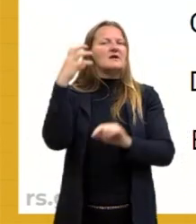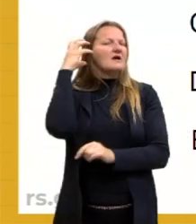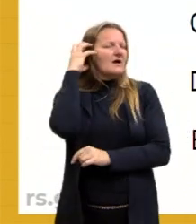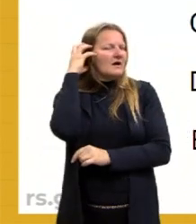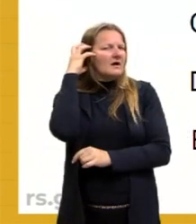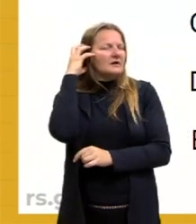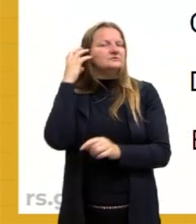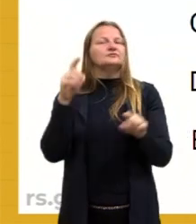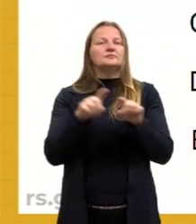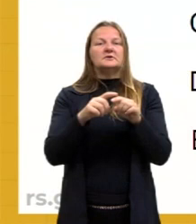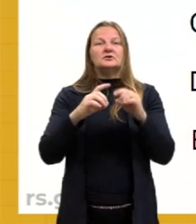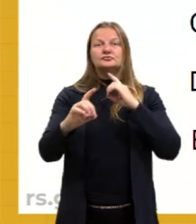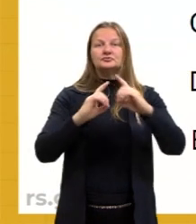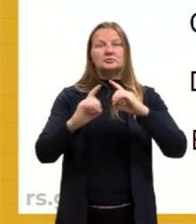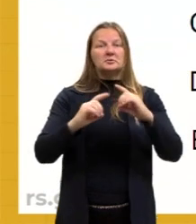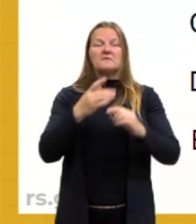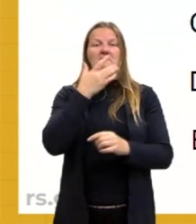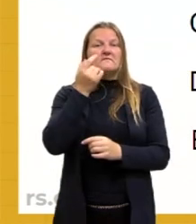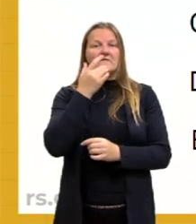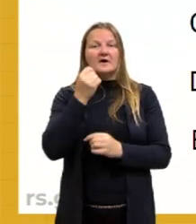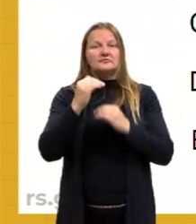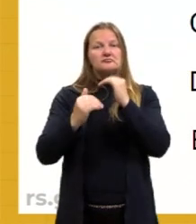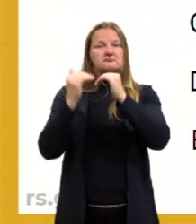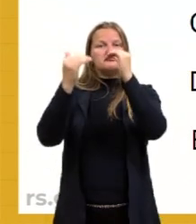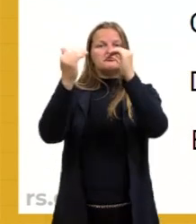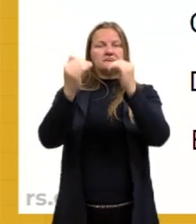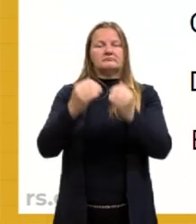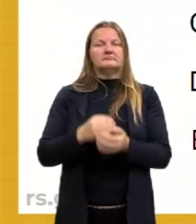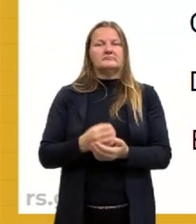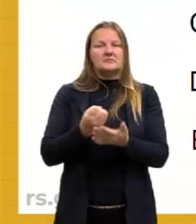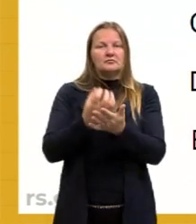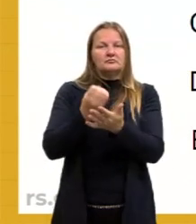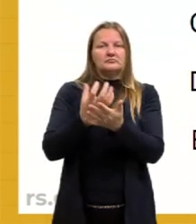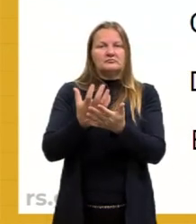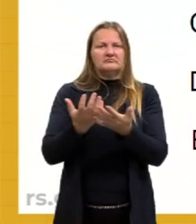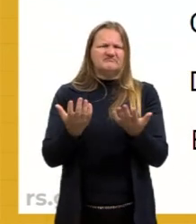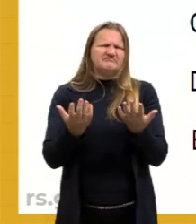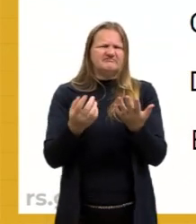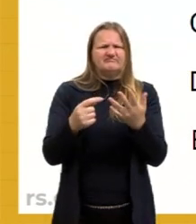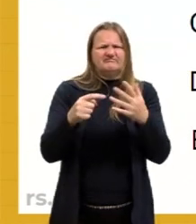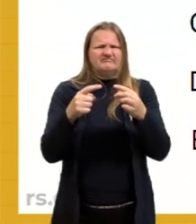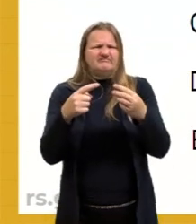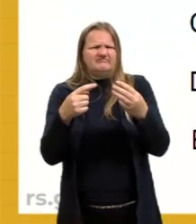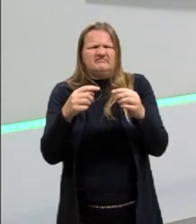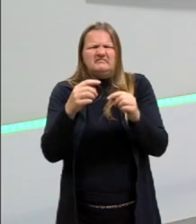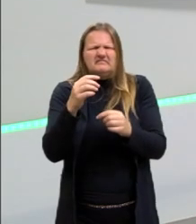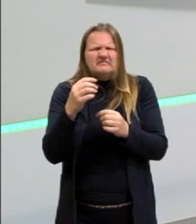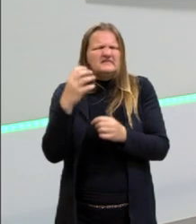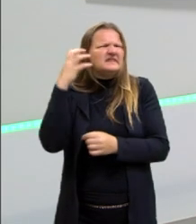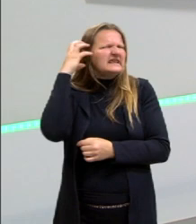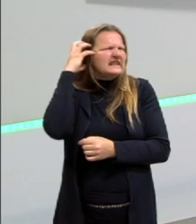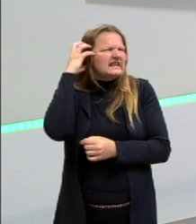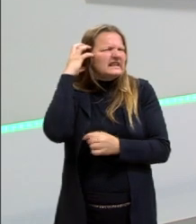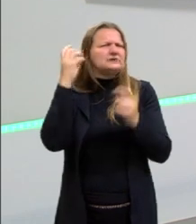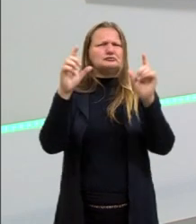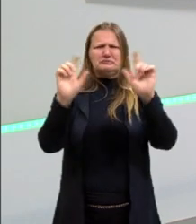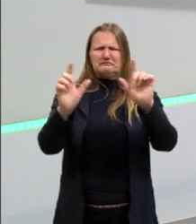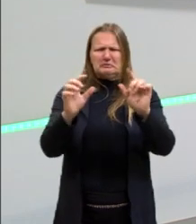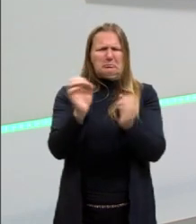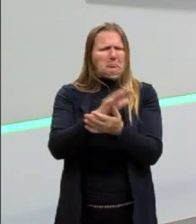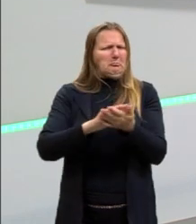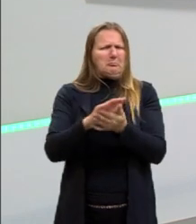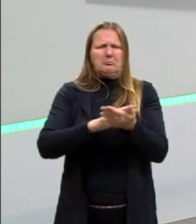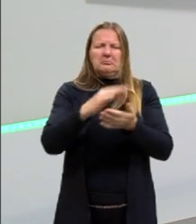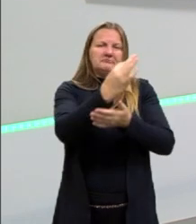cuja dinâmica favorece o crescimento da eletrônica não tem isso nem fala sobre TV e rádio especificamente